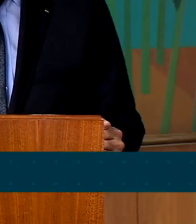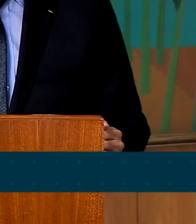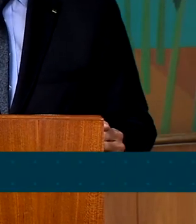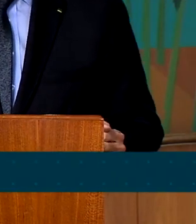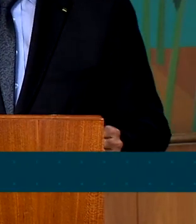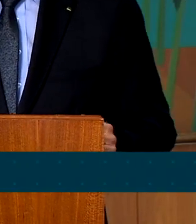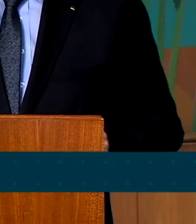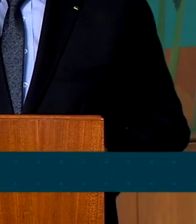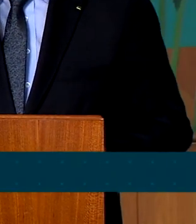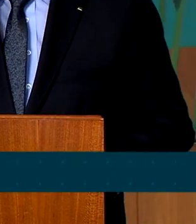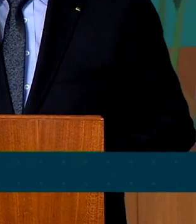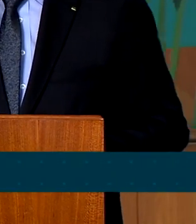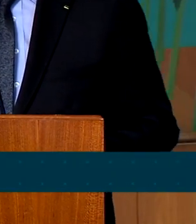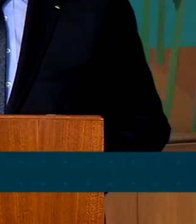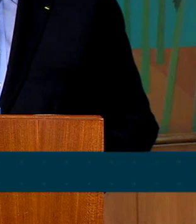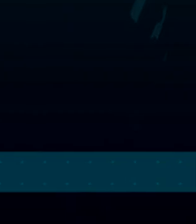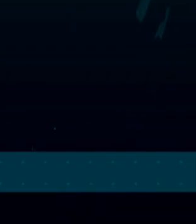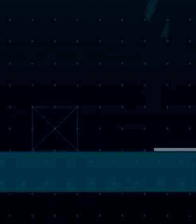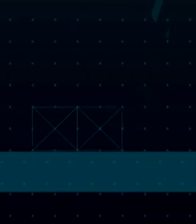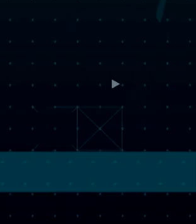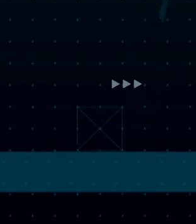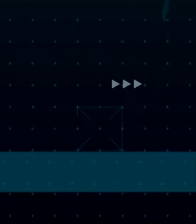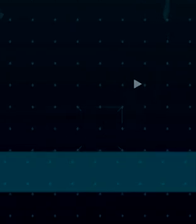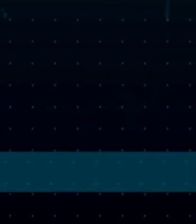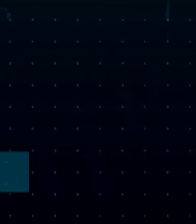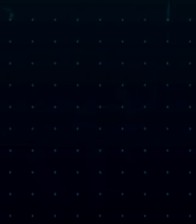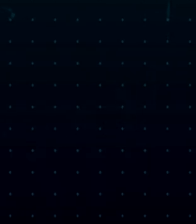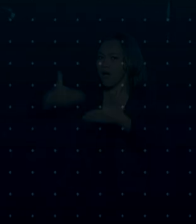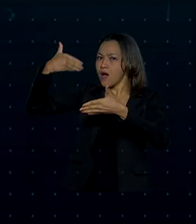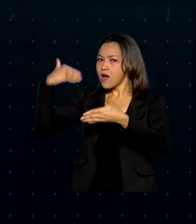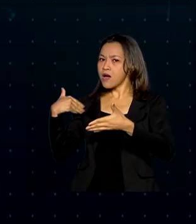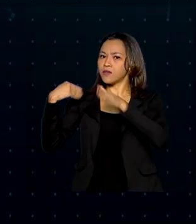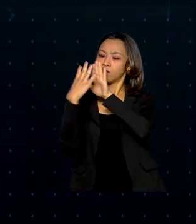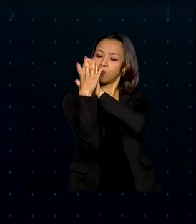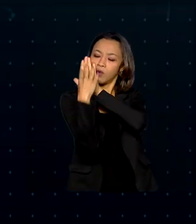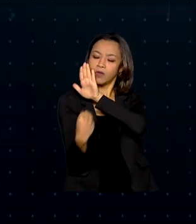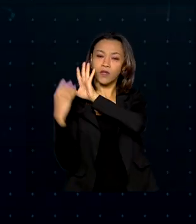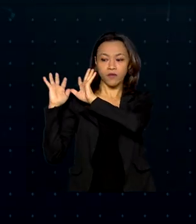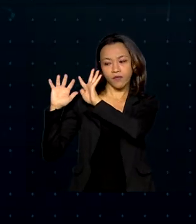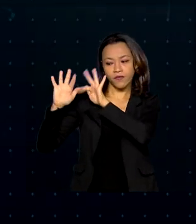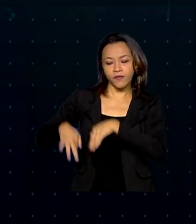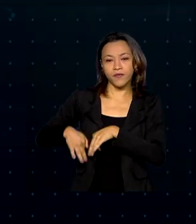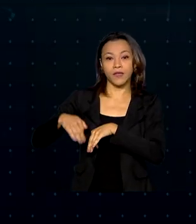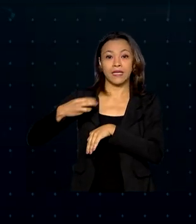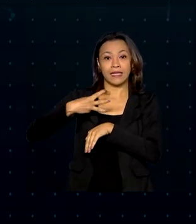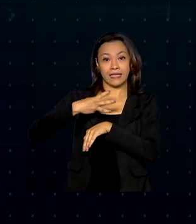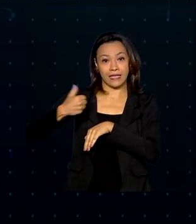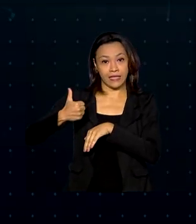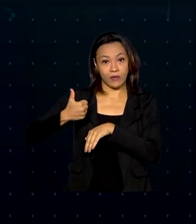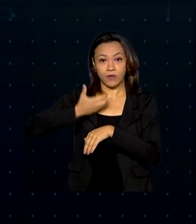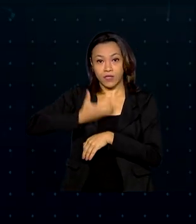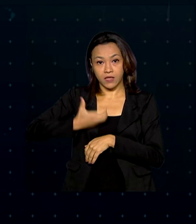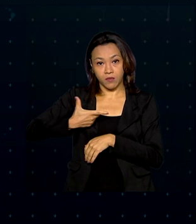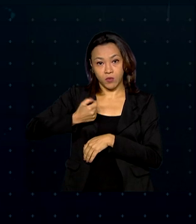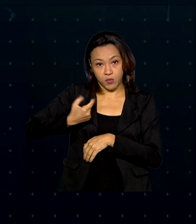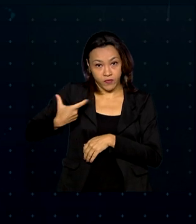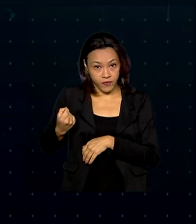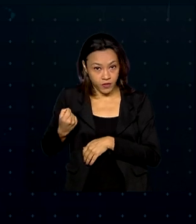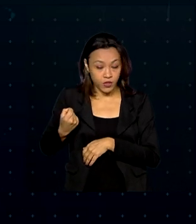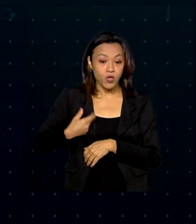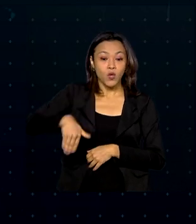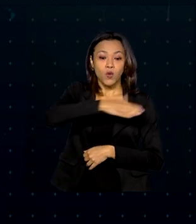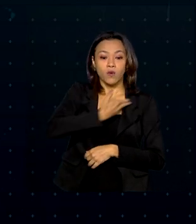esquecido por muito tempo. No modelo anterior, que encerrou em 31 de dezembro de 2020, a União